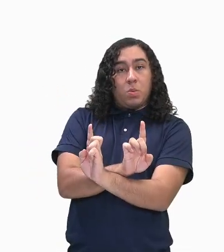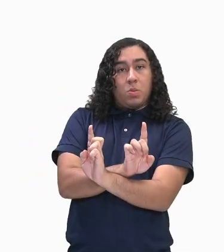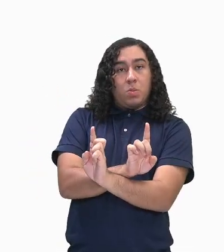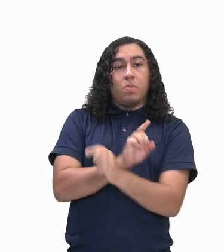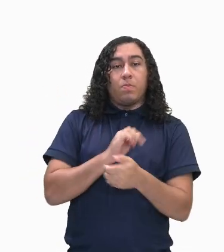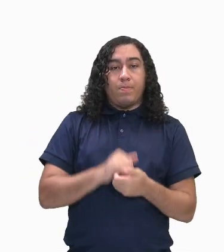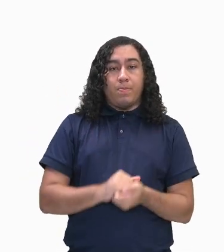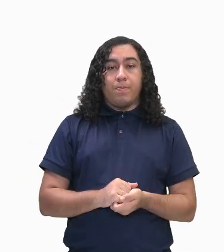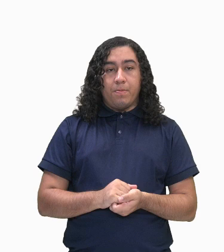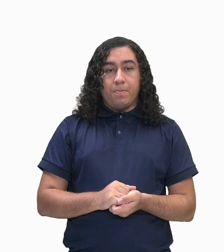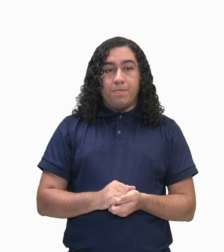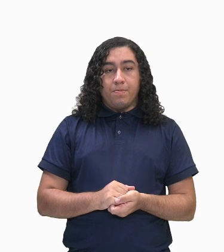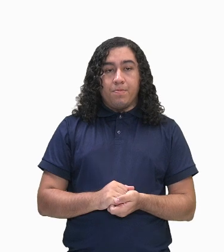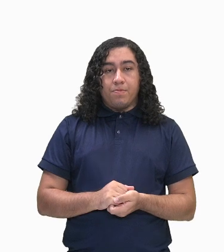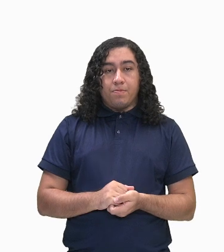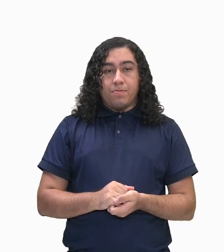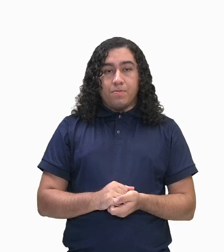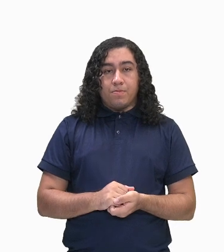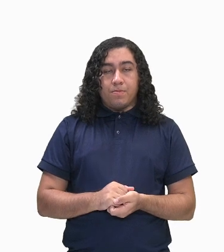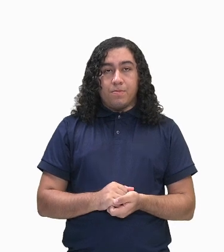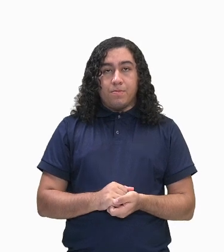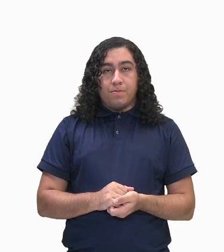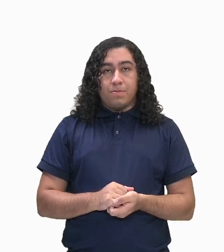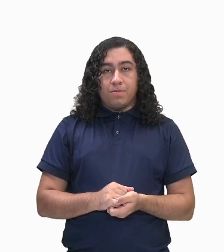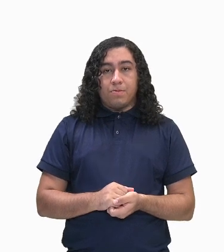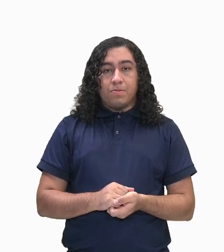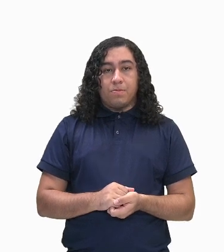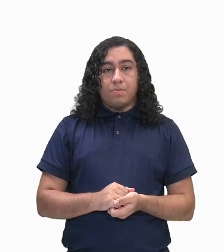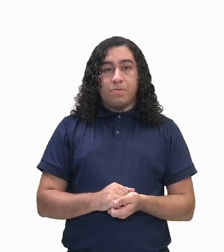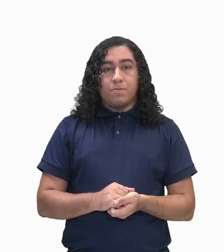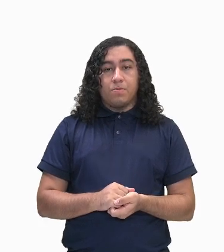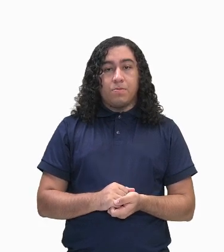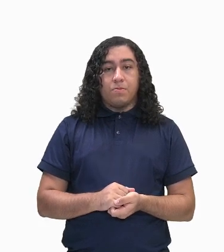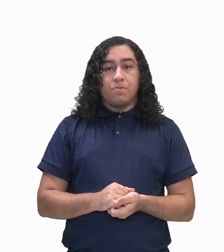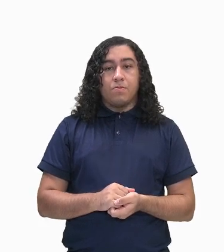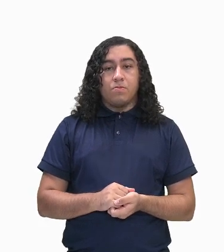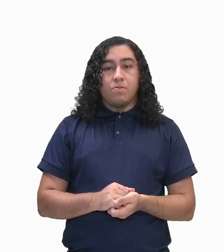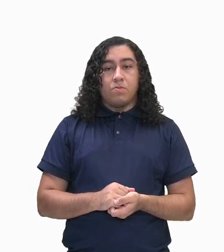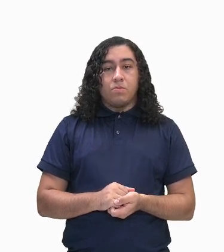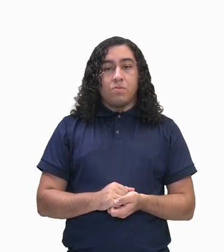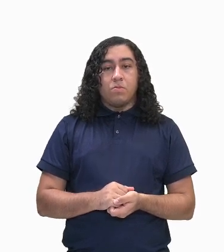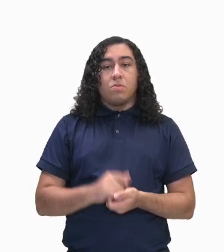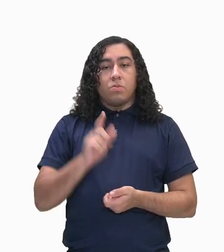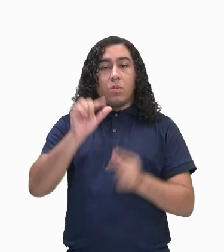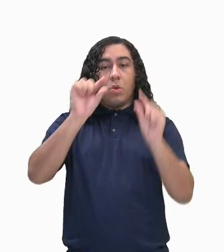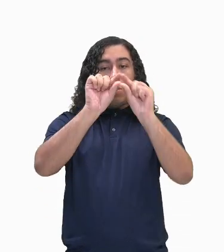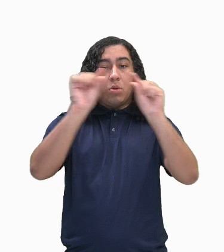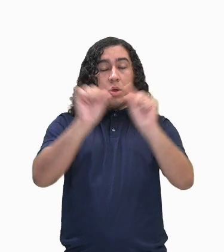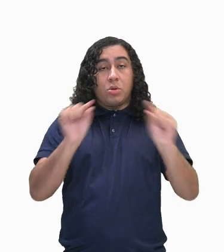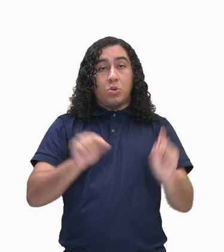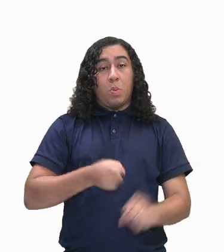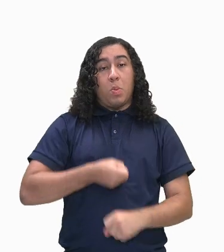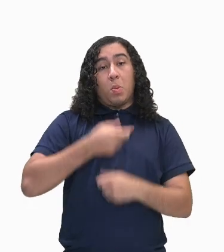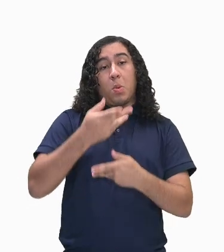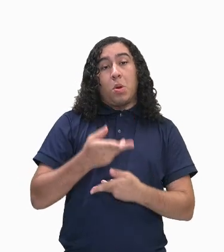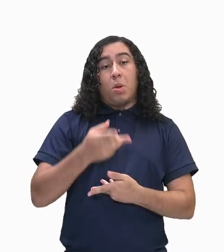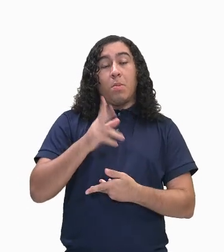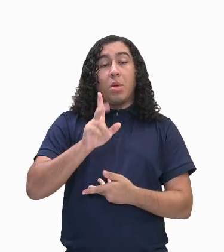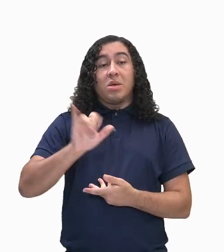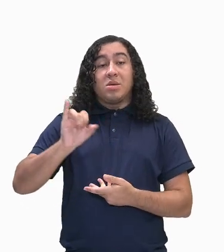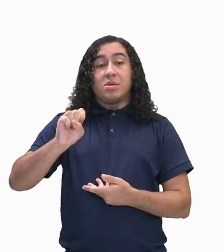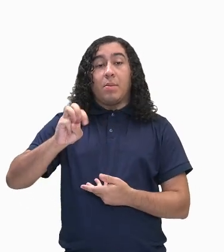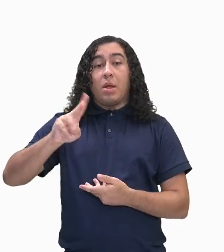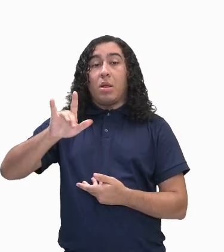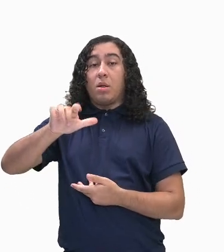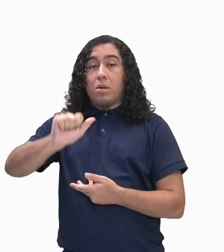contraditórios, sentidos antônimos, né? Esse é um trecho, são versos do poema Ismalha, de Alfonso